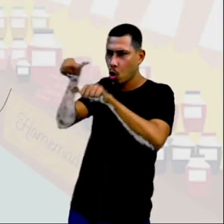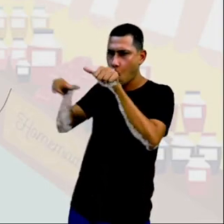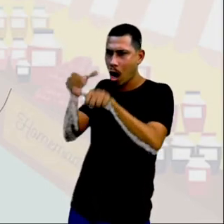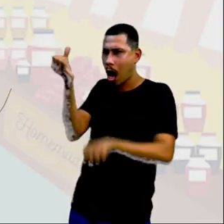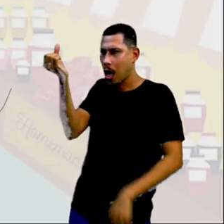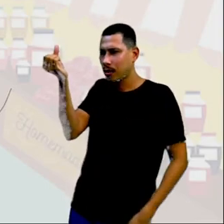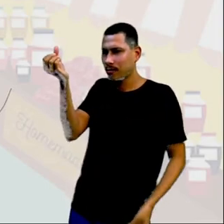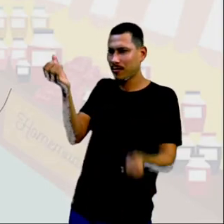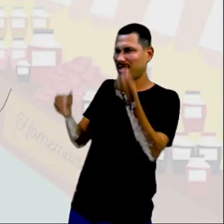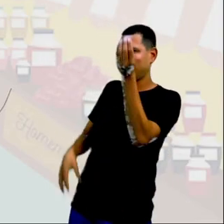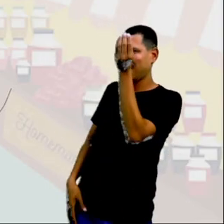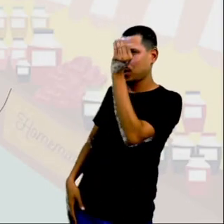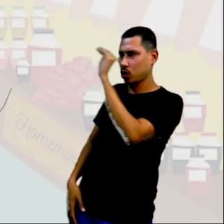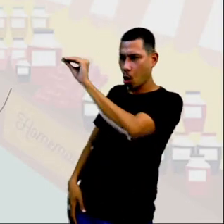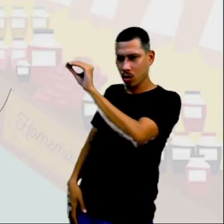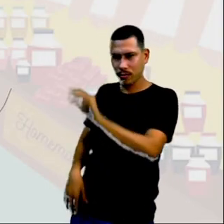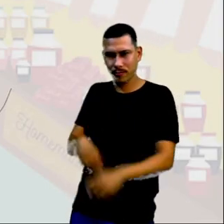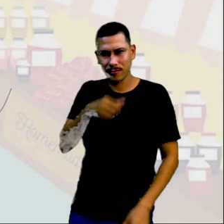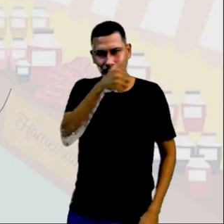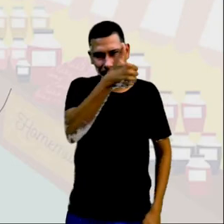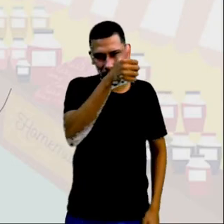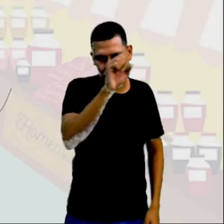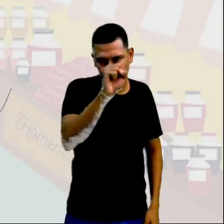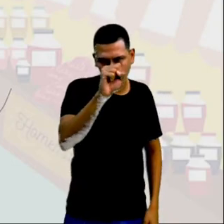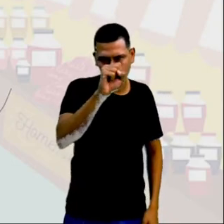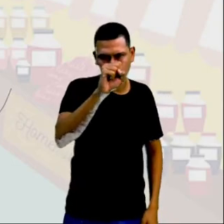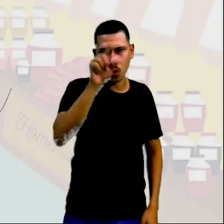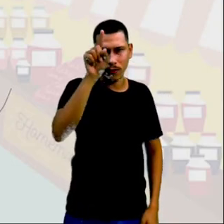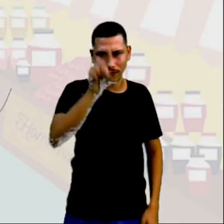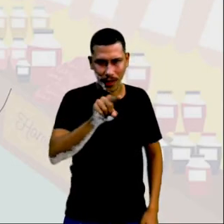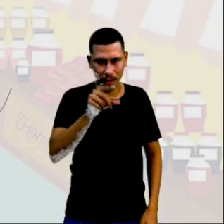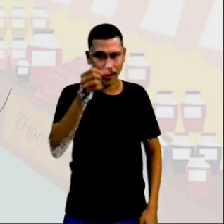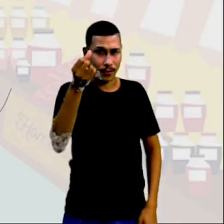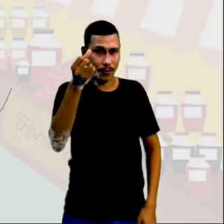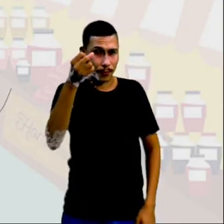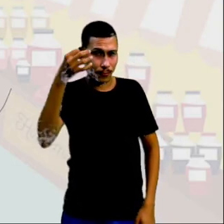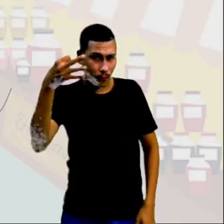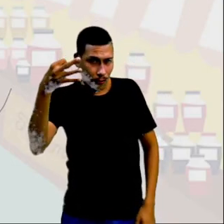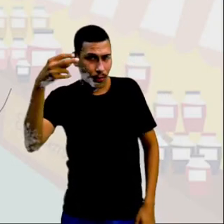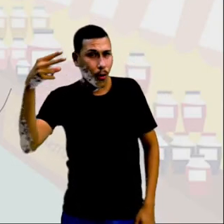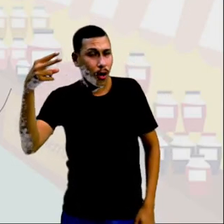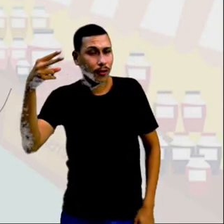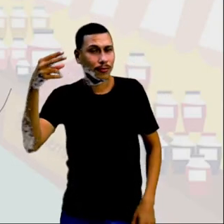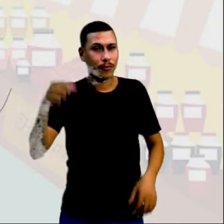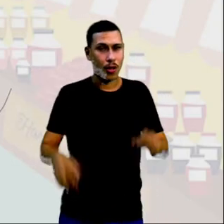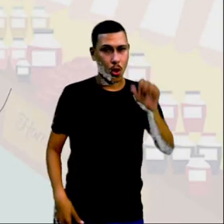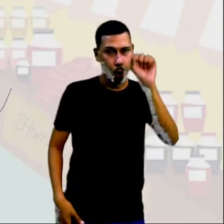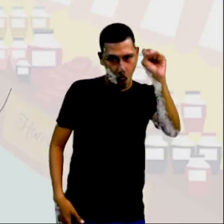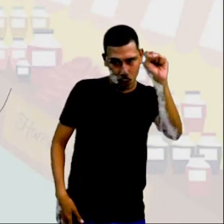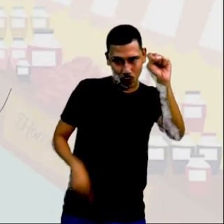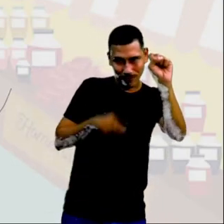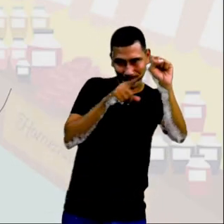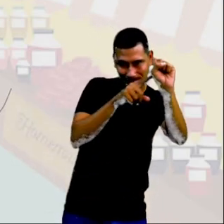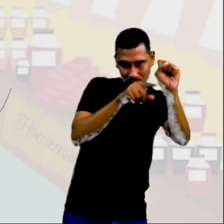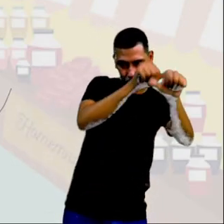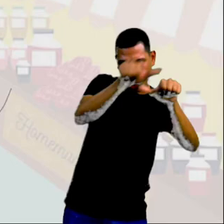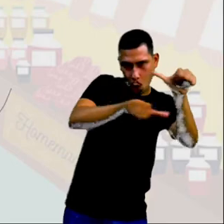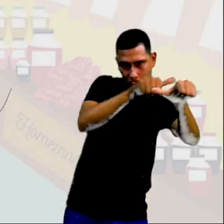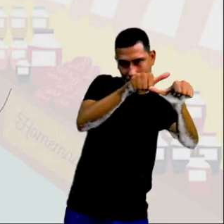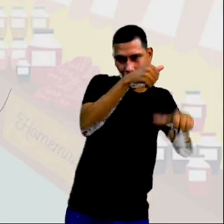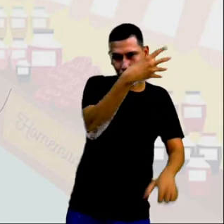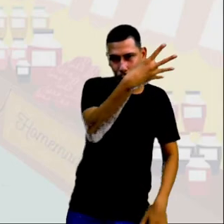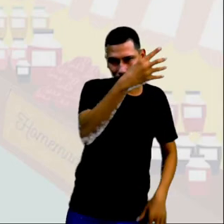por 18 dividido por 3. E no lugar do 8, a gente vai trocar por 4 vezes